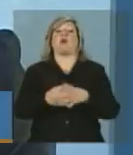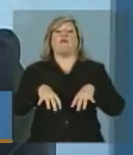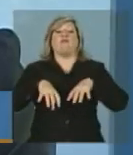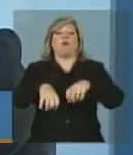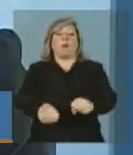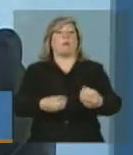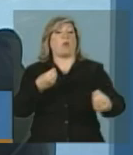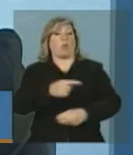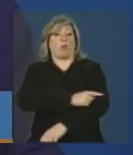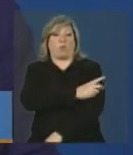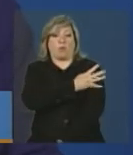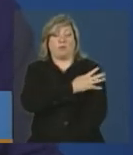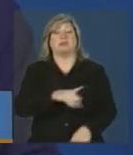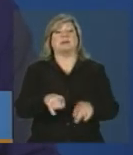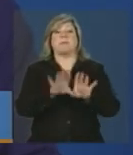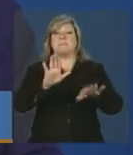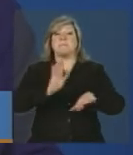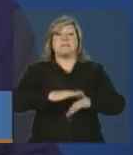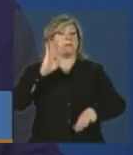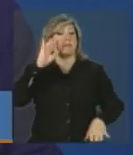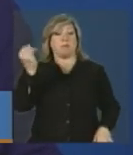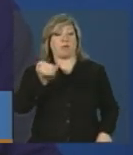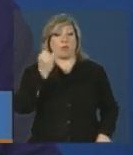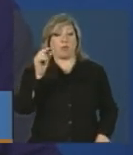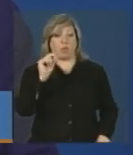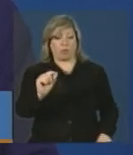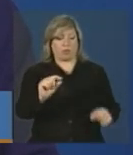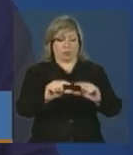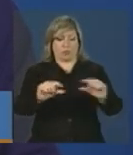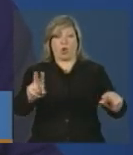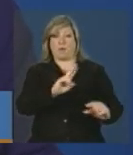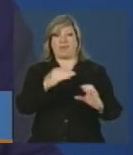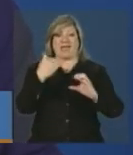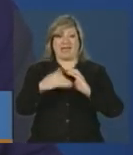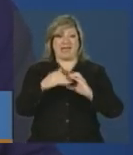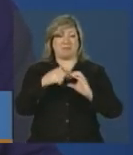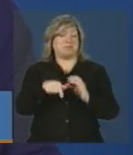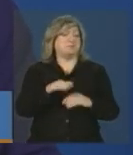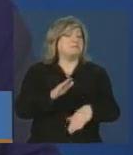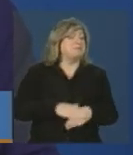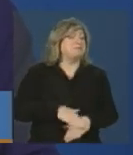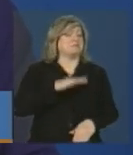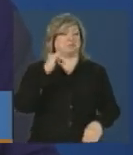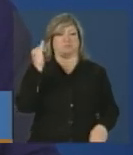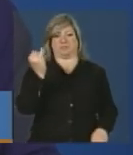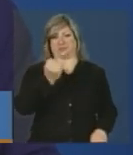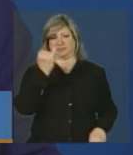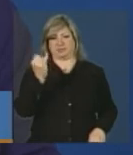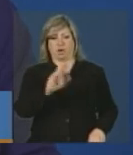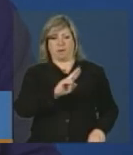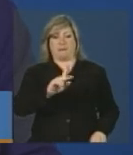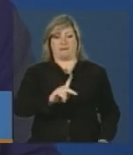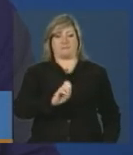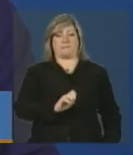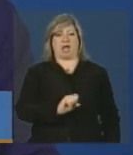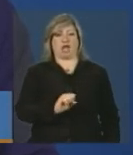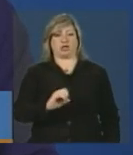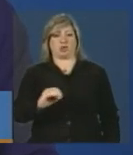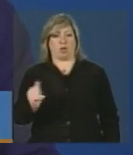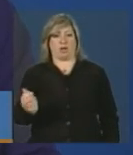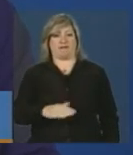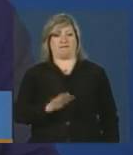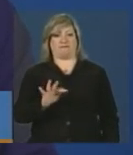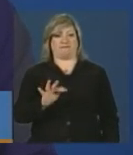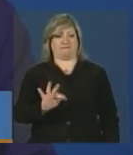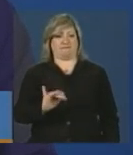Escolaridade, mas mais importante do que isso, o campo e-mail, lá na aba da pessoa física, o e-mail tem que estar